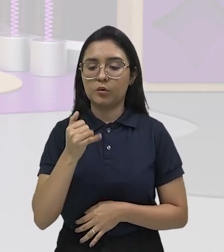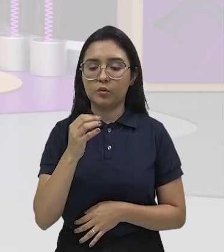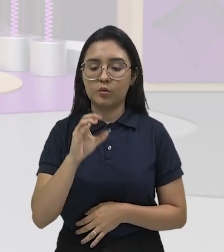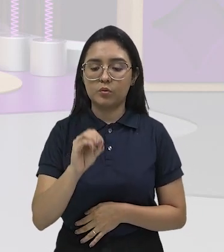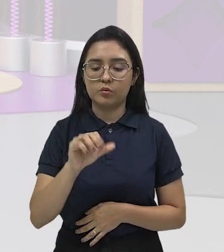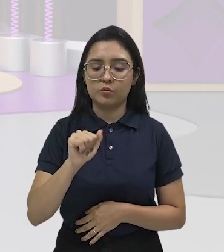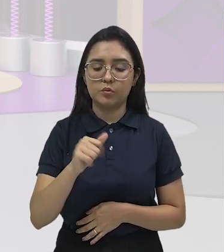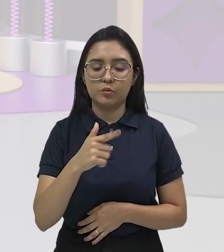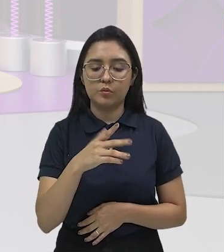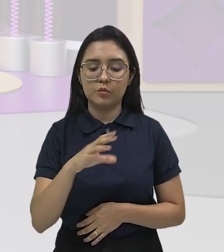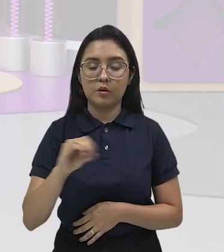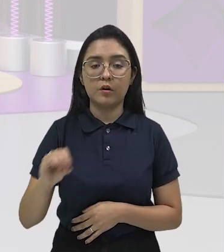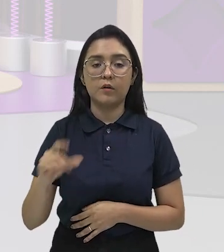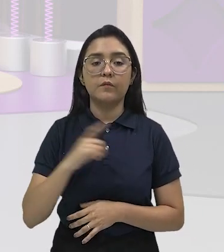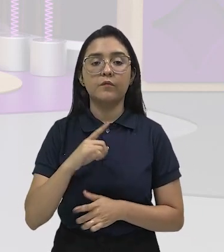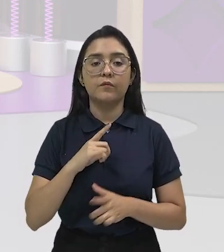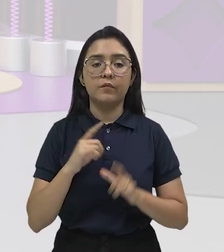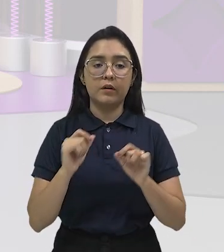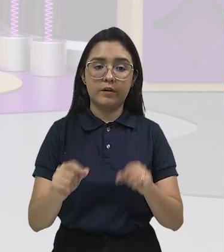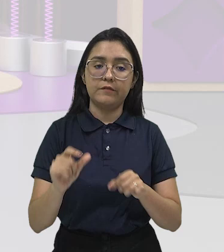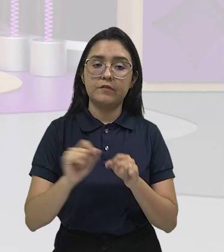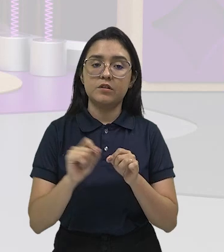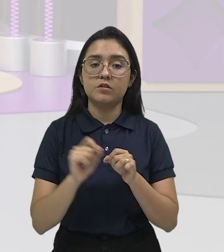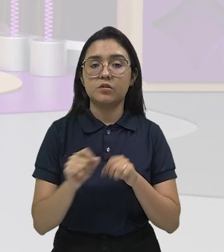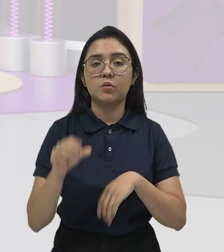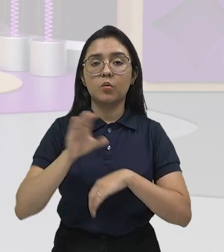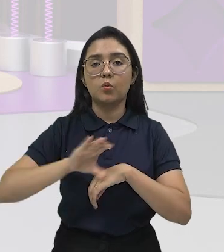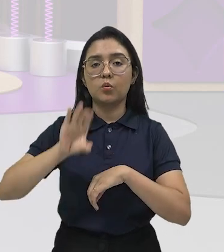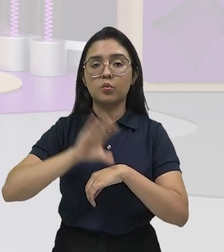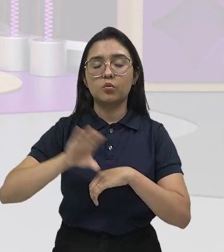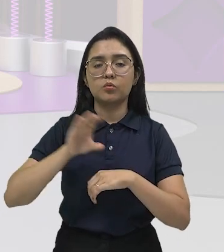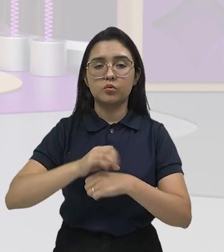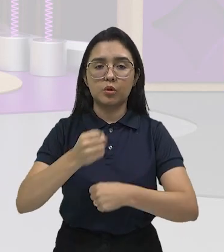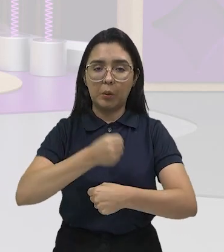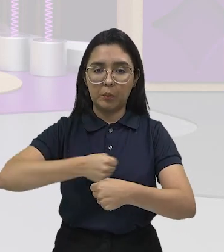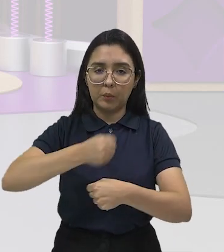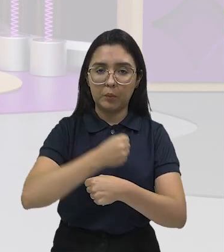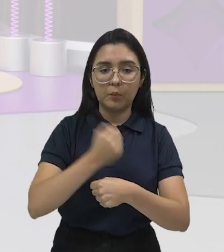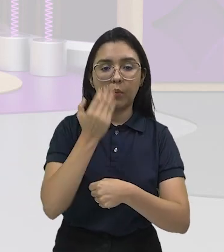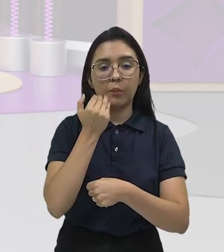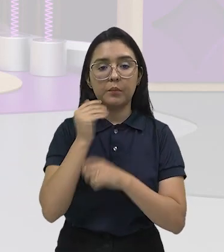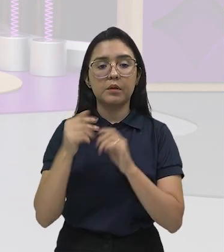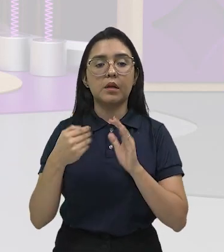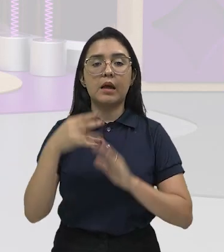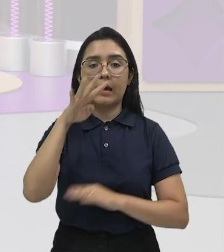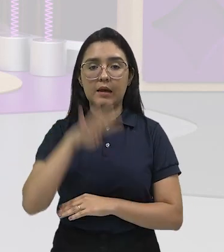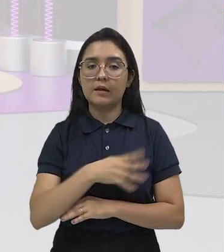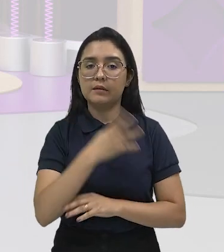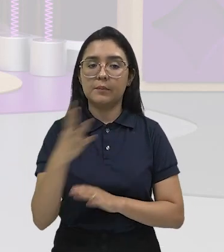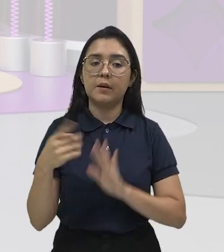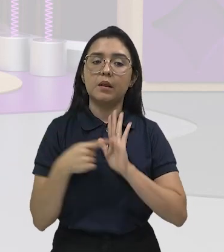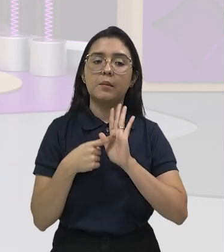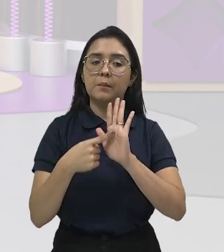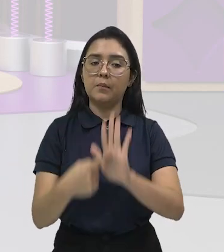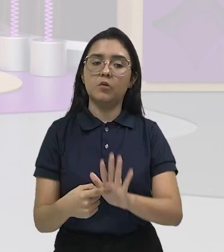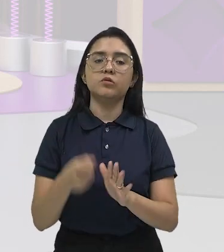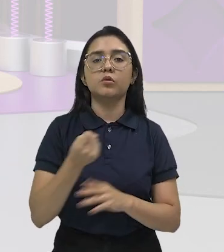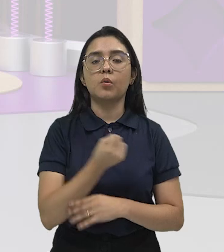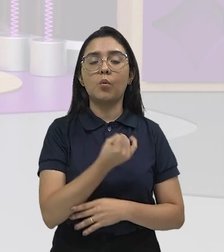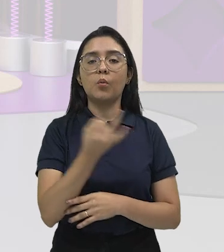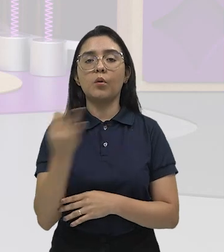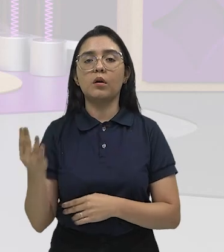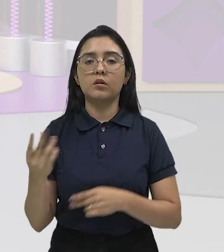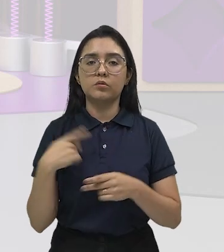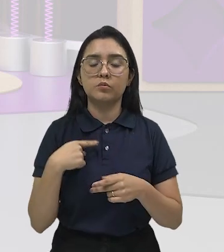fazer vários cursos de culinária. A tabela a seguir mostra quantos pratos